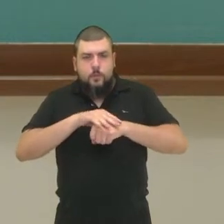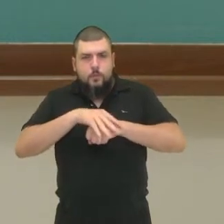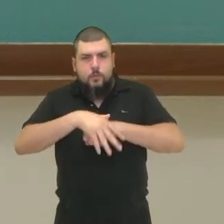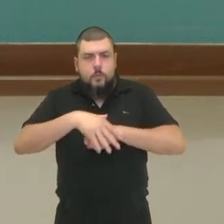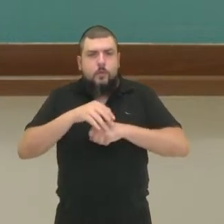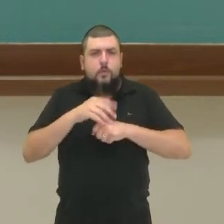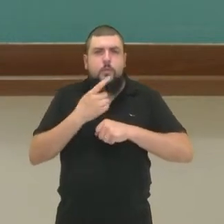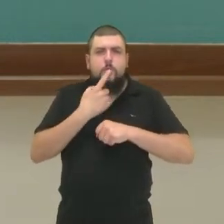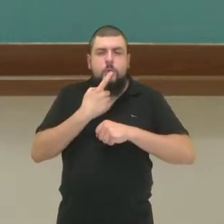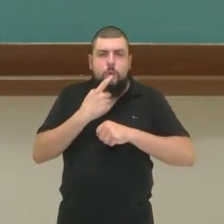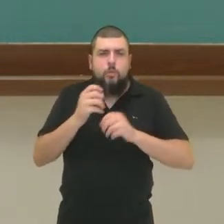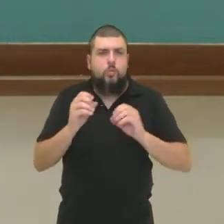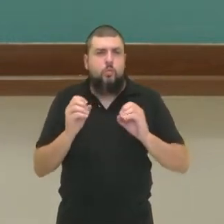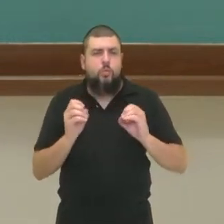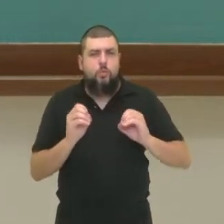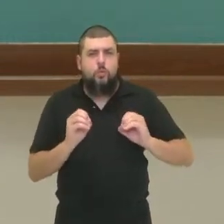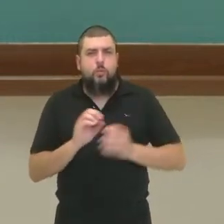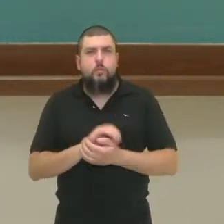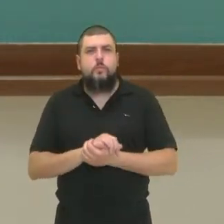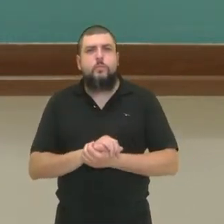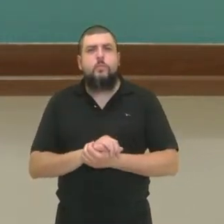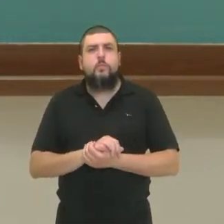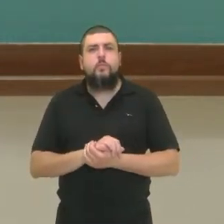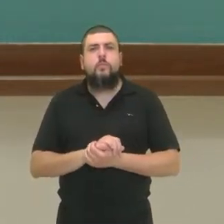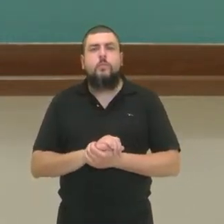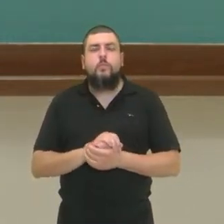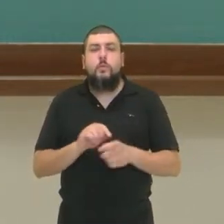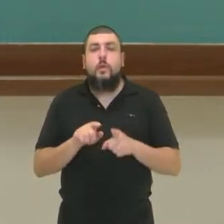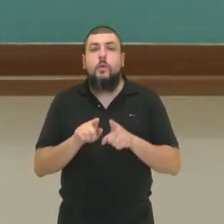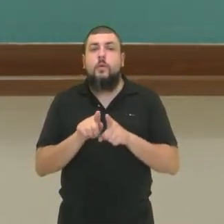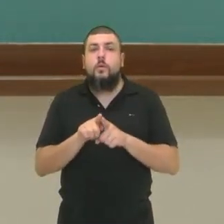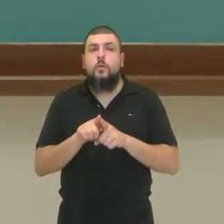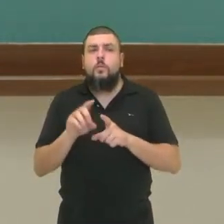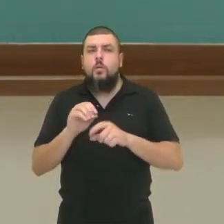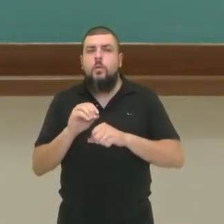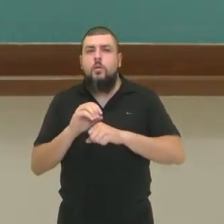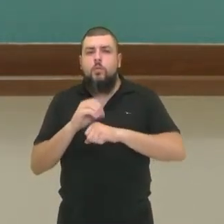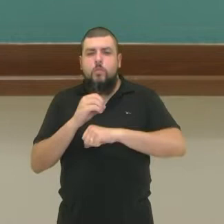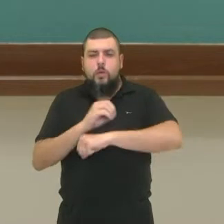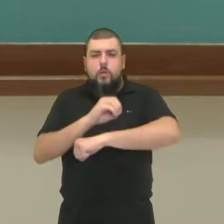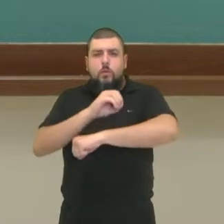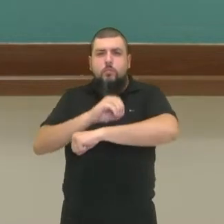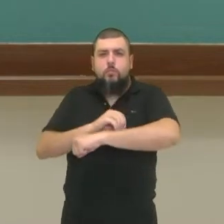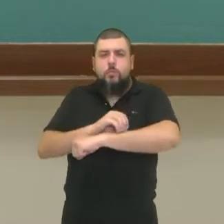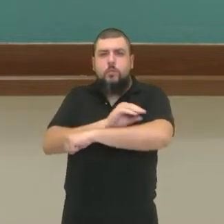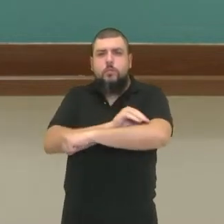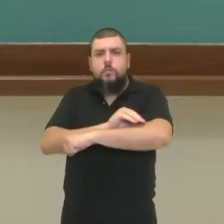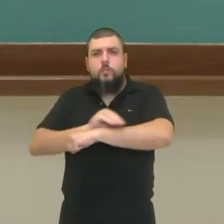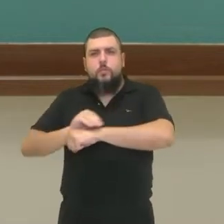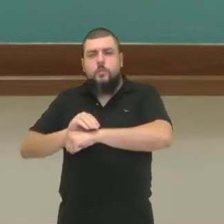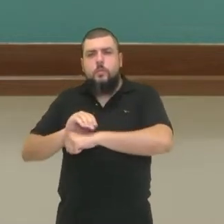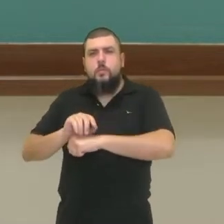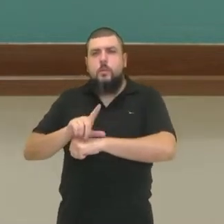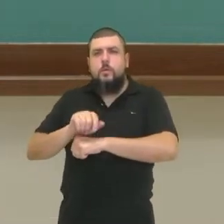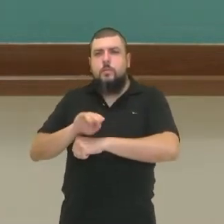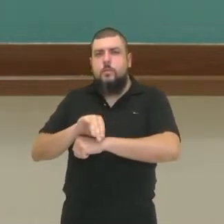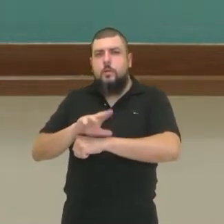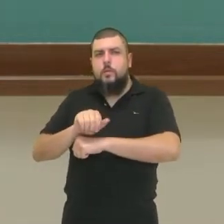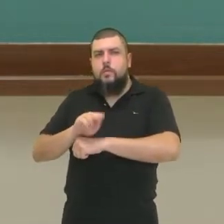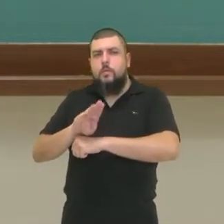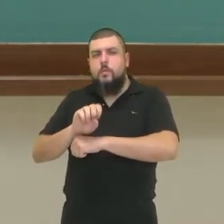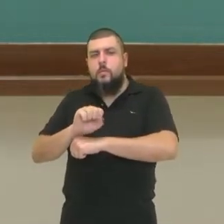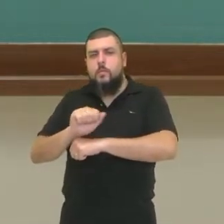ramificações nervosas, né? E eles vão se apoiar na lâmina basal. Por que que eles têm que ter essa função? Porque eles têm a função,